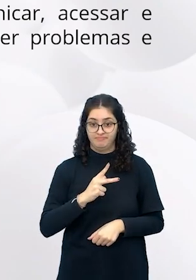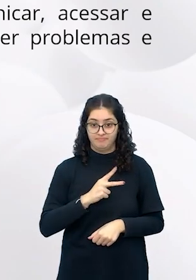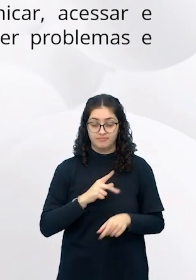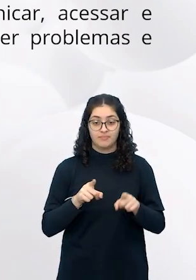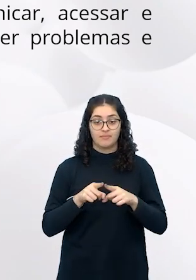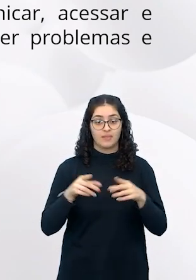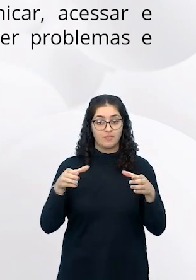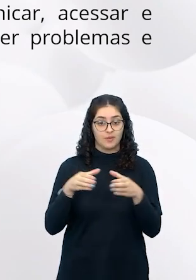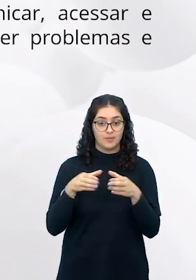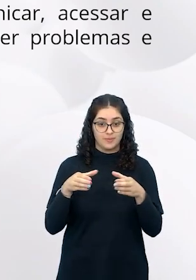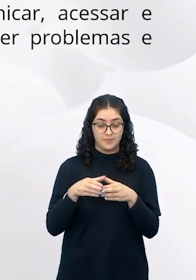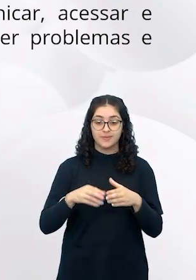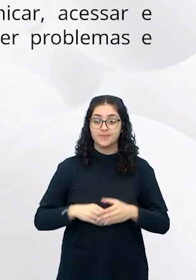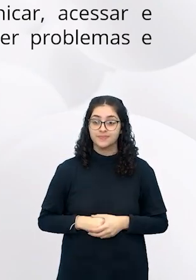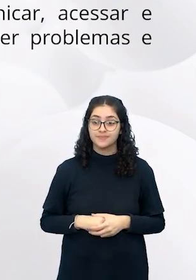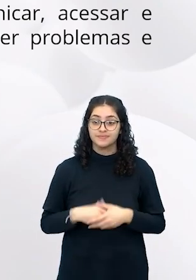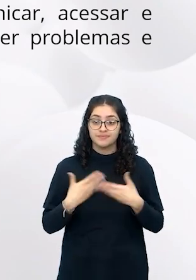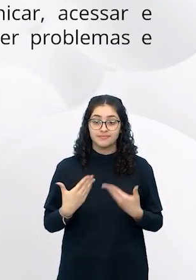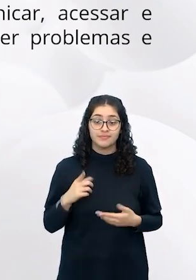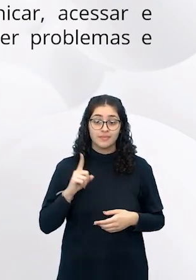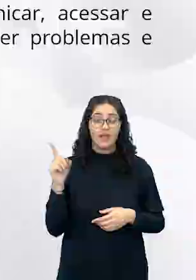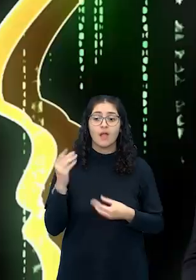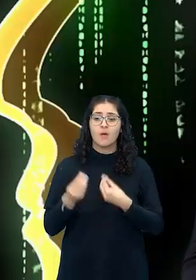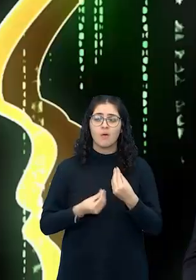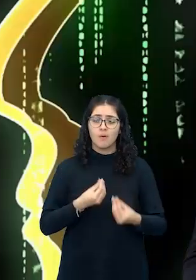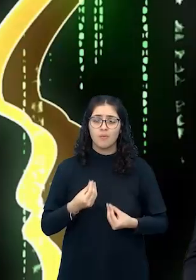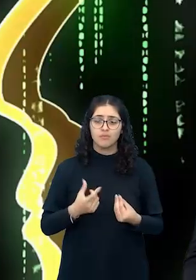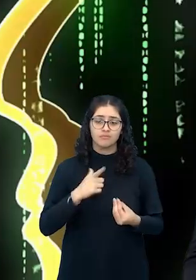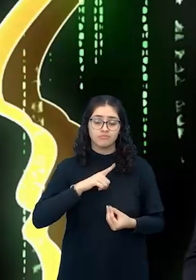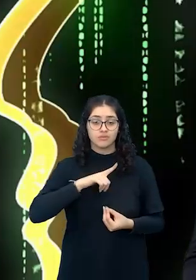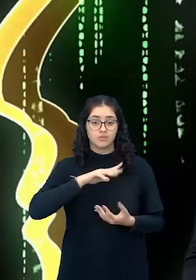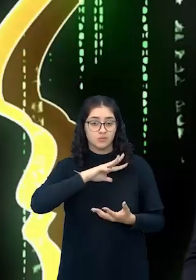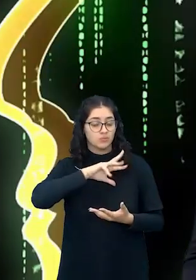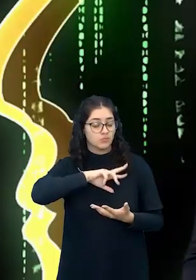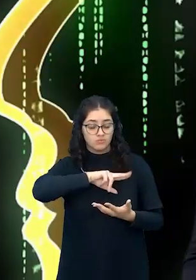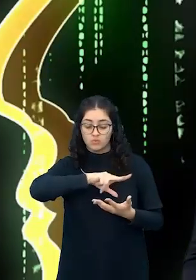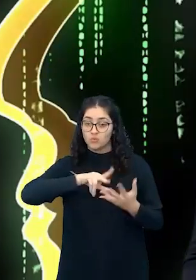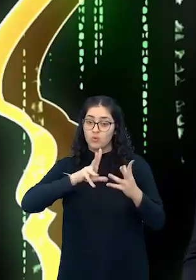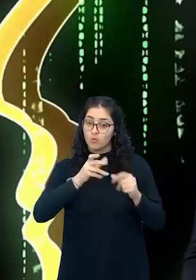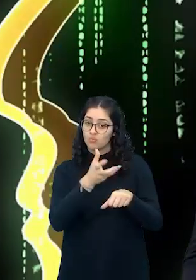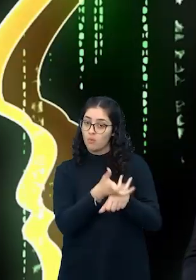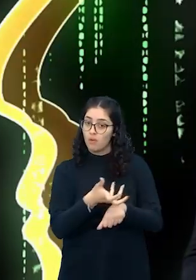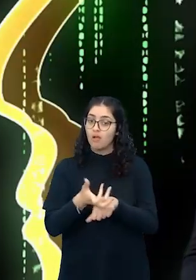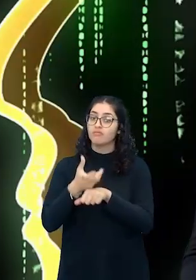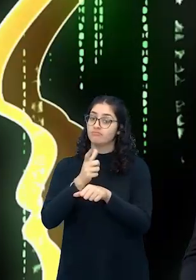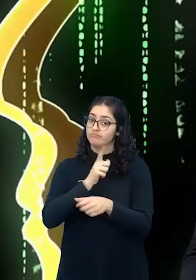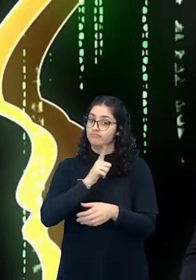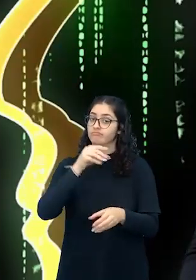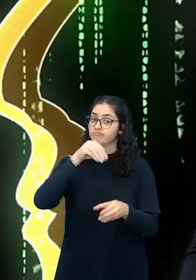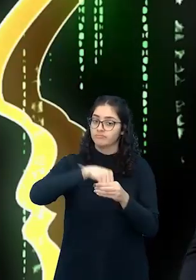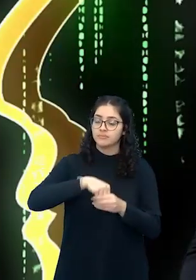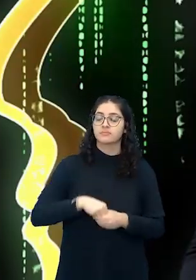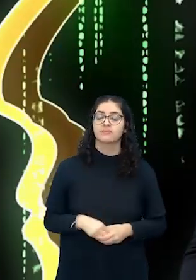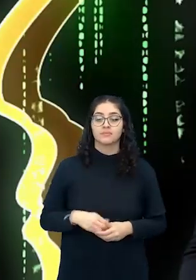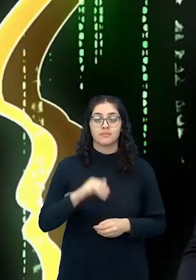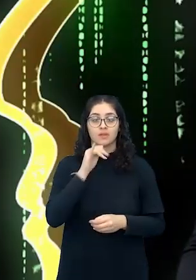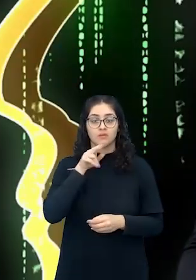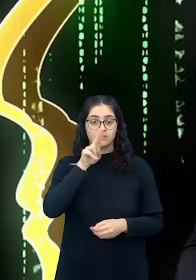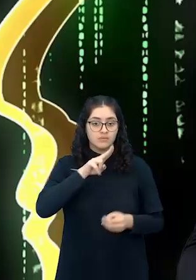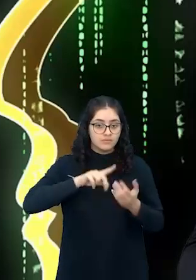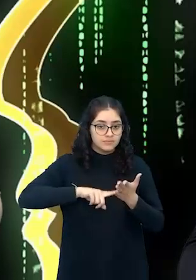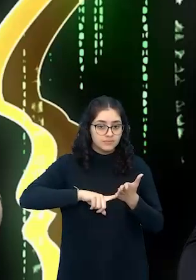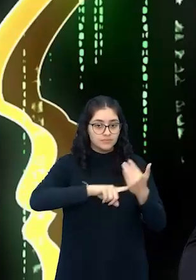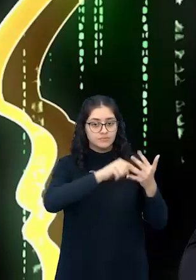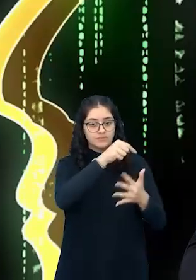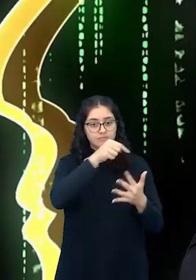e coletiva. Essa competência 5, ela perpassa todas as componentes. Então, você pode trazer a questão do uso das TEDx, a